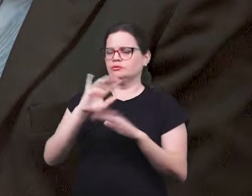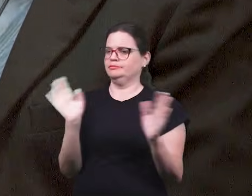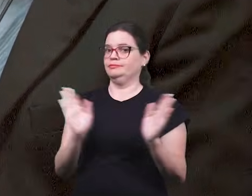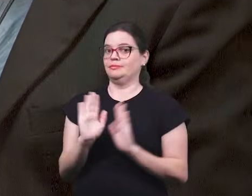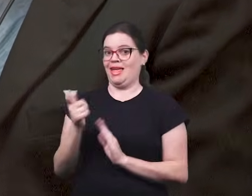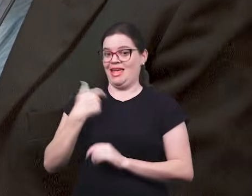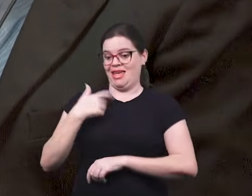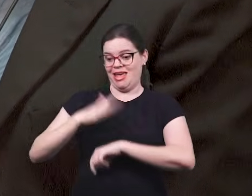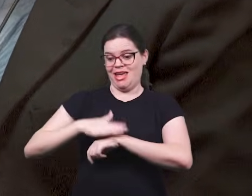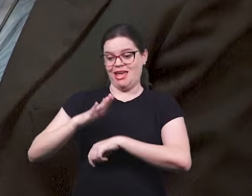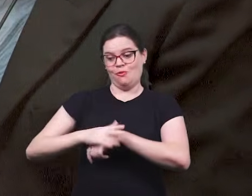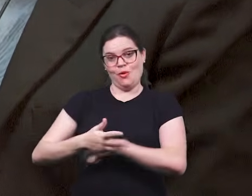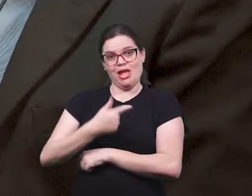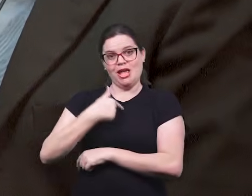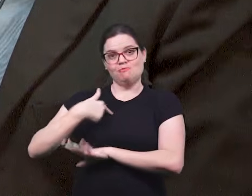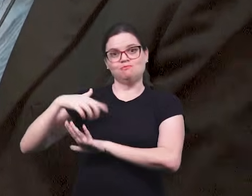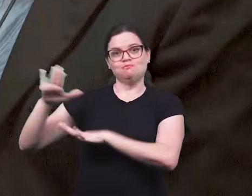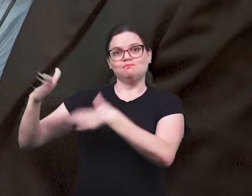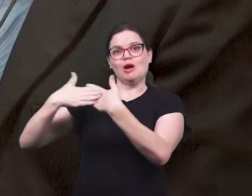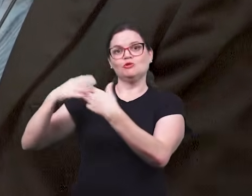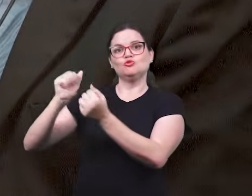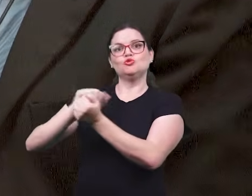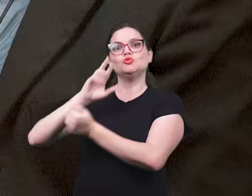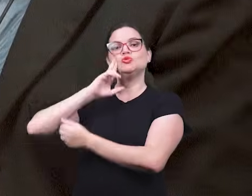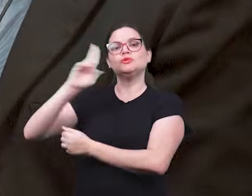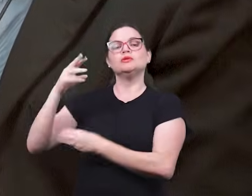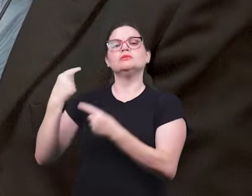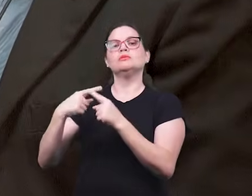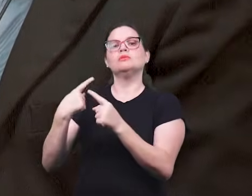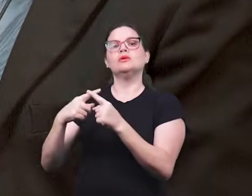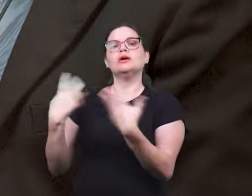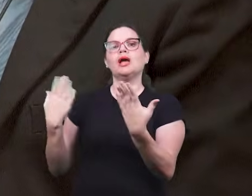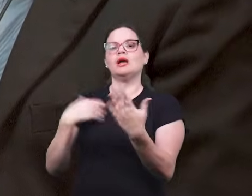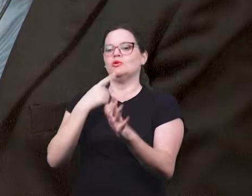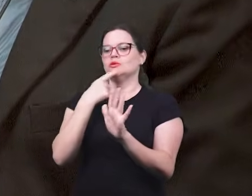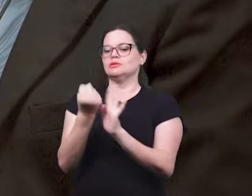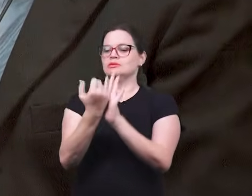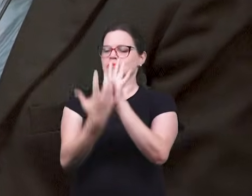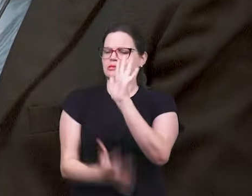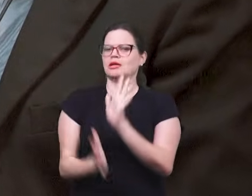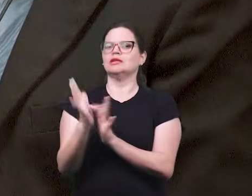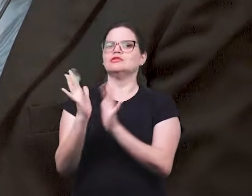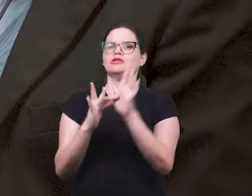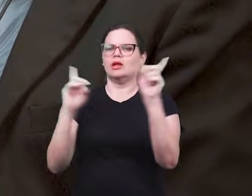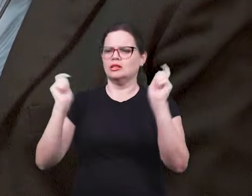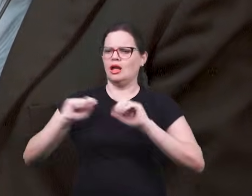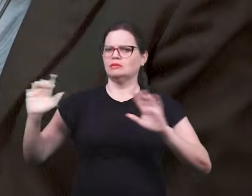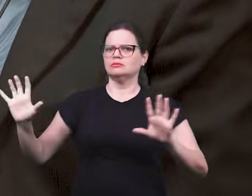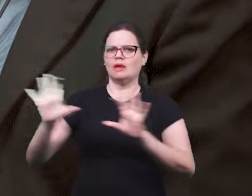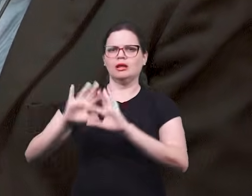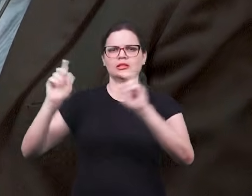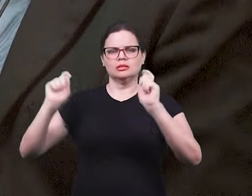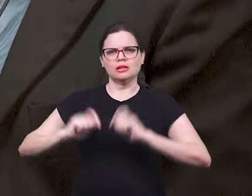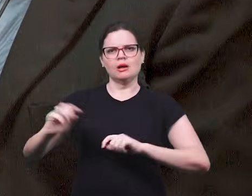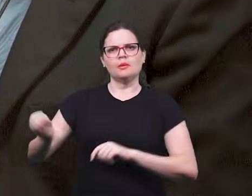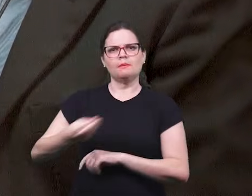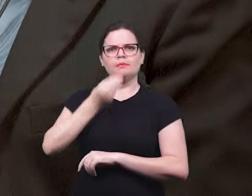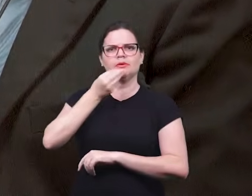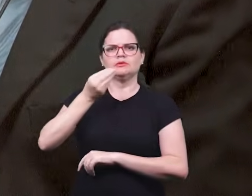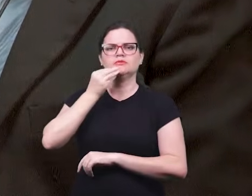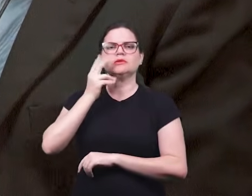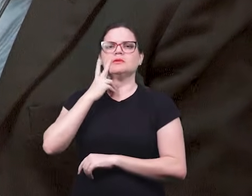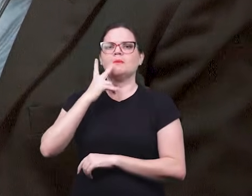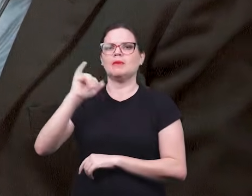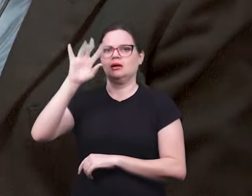vou a Deus porque o véu se rasgou, Jesus morreu, o sangue foi derramado, ele nos fez propícios a Deus.